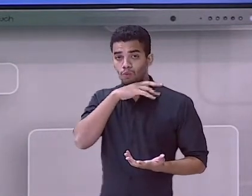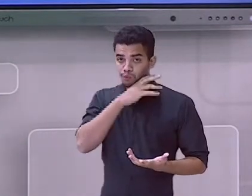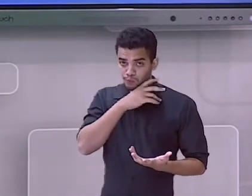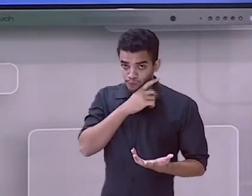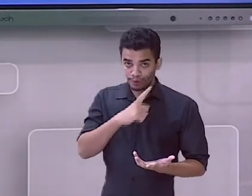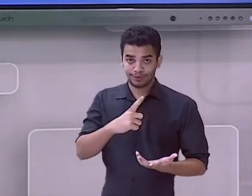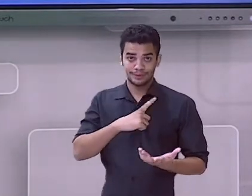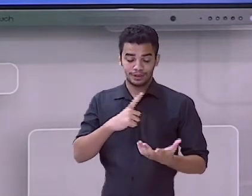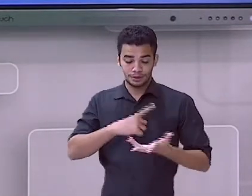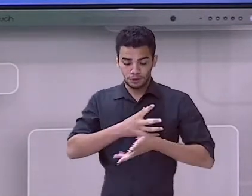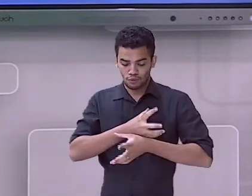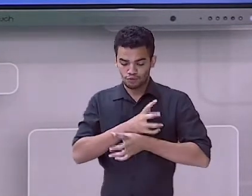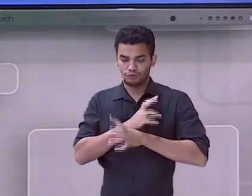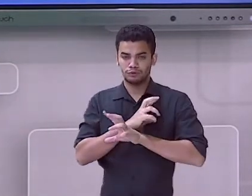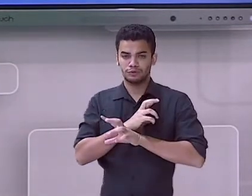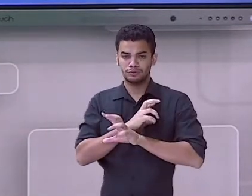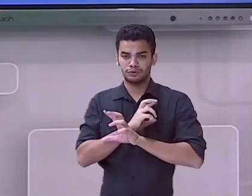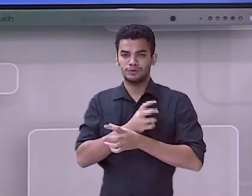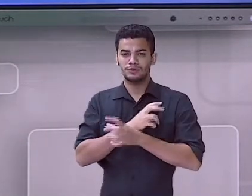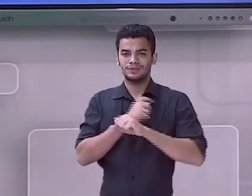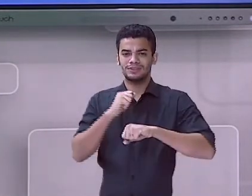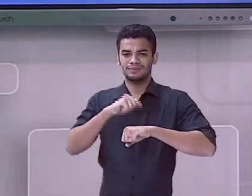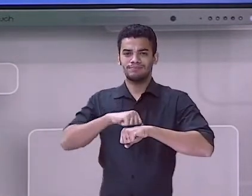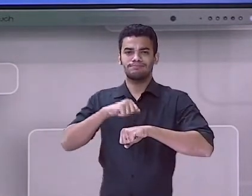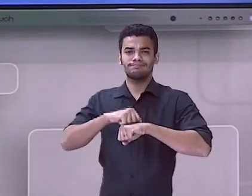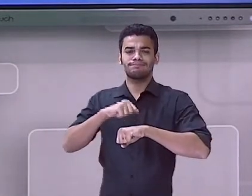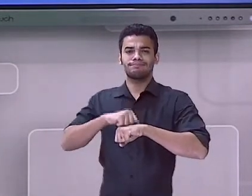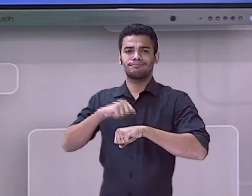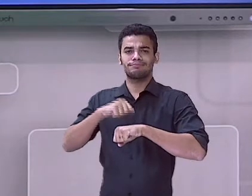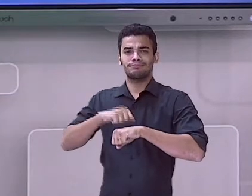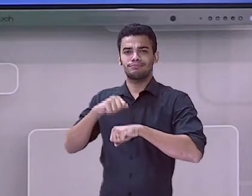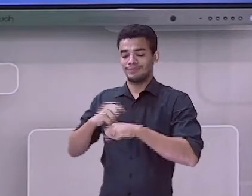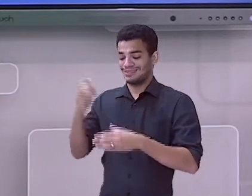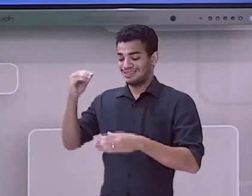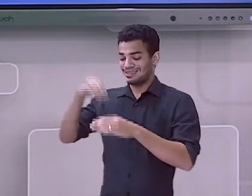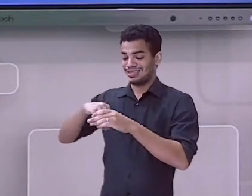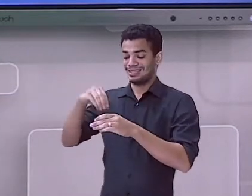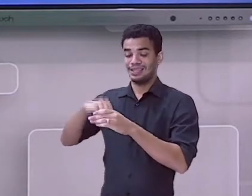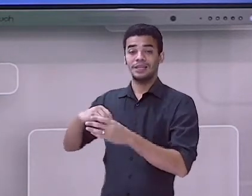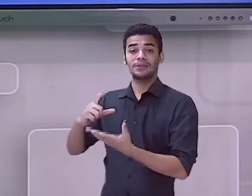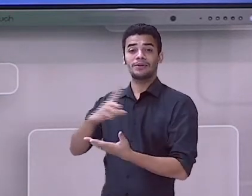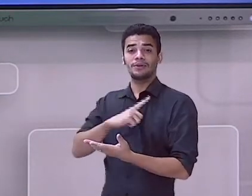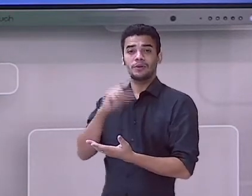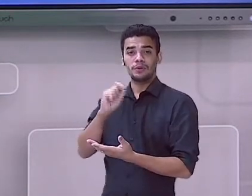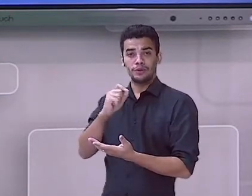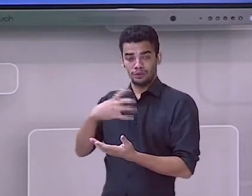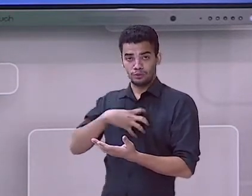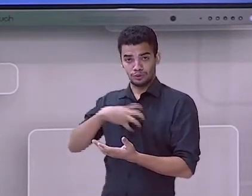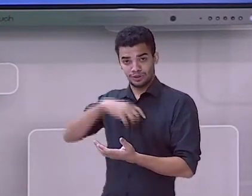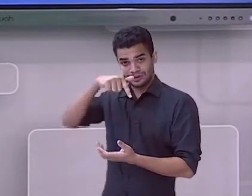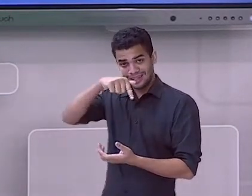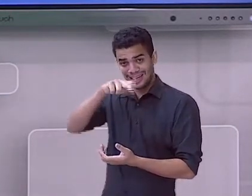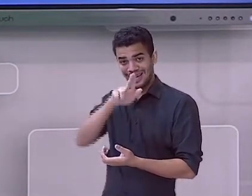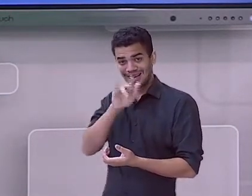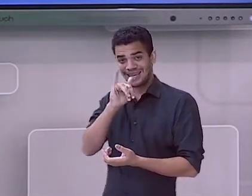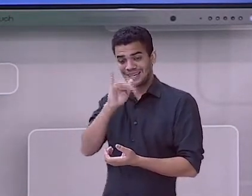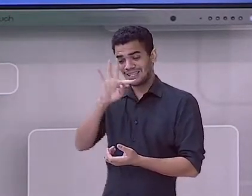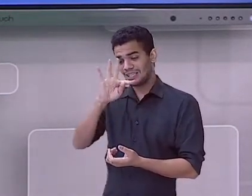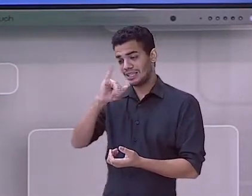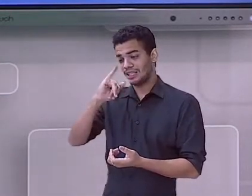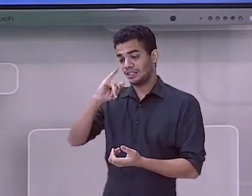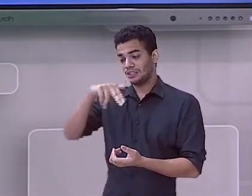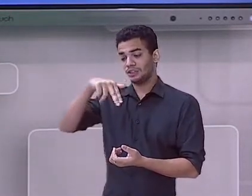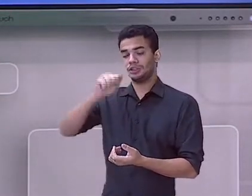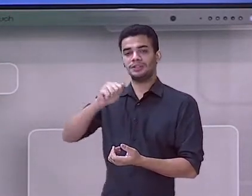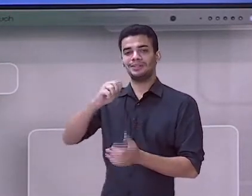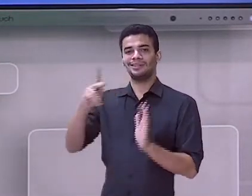é todo formado por uma substância chamada quitina. É a quitina que faz